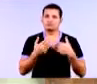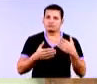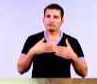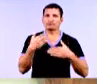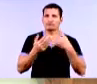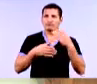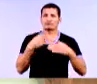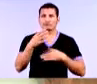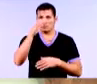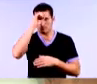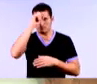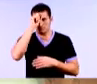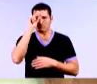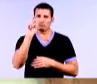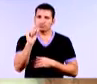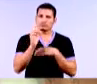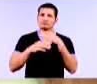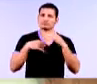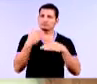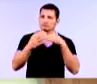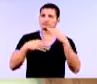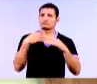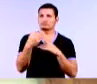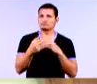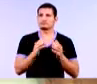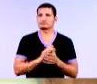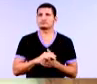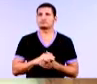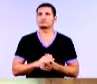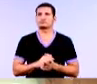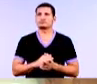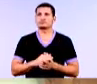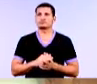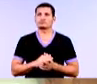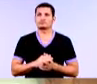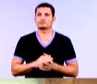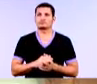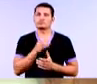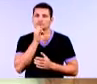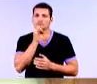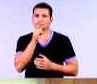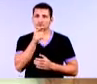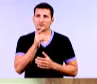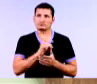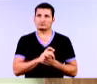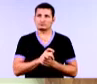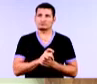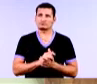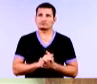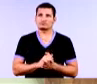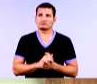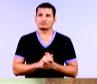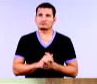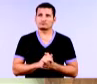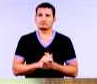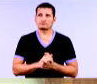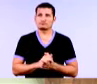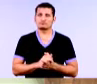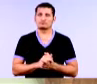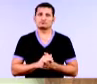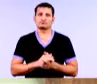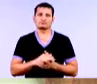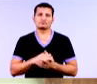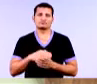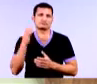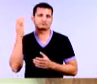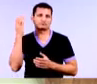vai aprendendo aos poucos. Nós aprendemos, por exemplo, quando você vai colocar uma refrigerante no